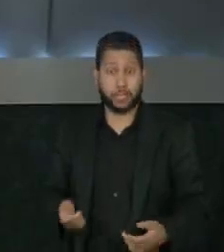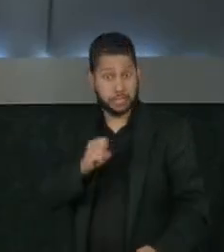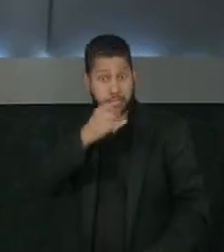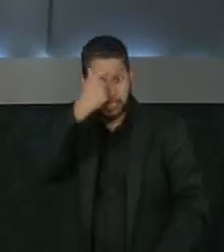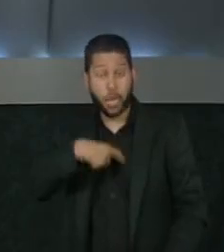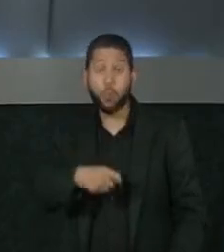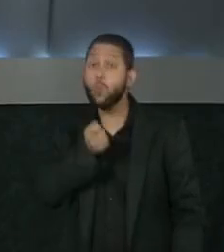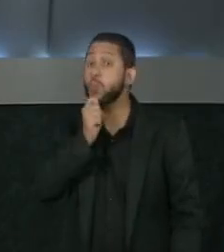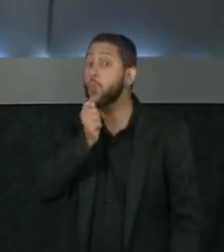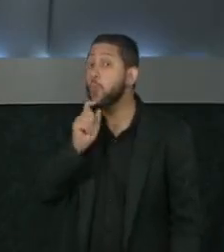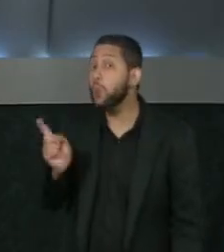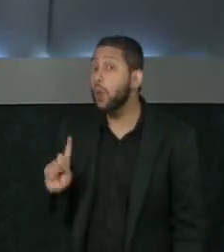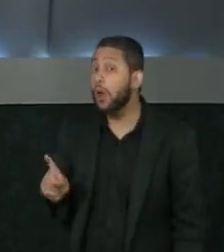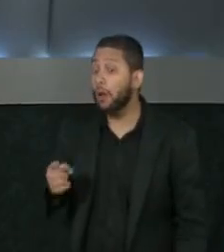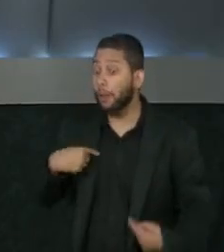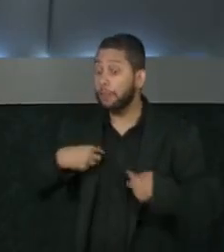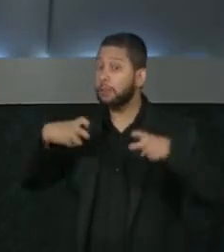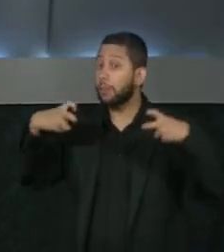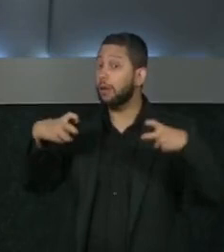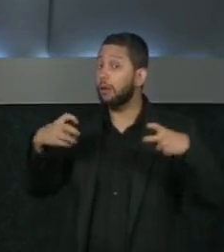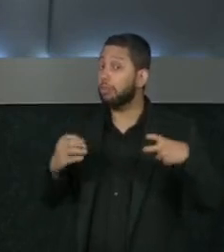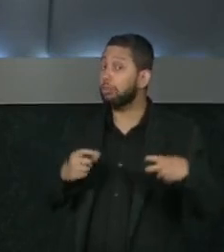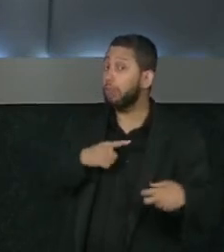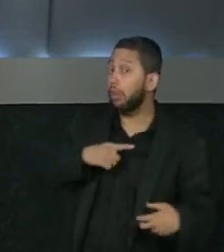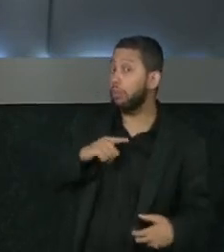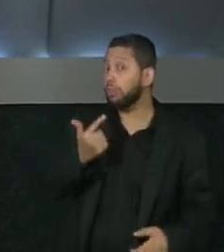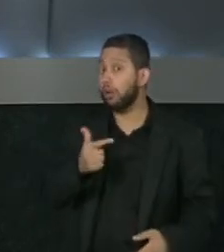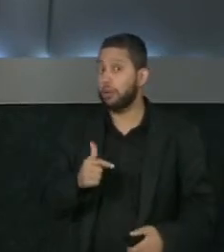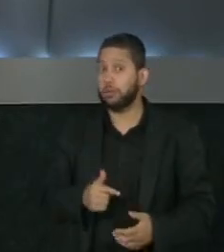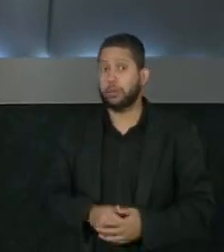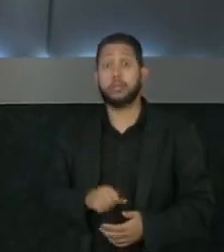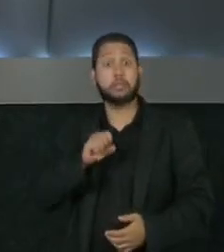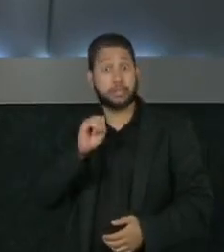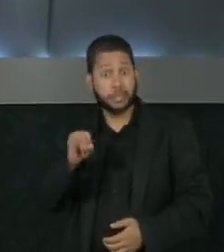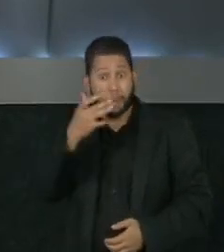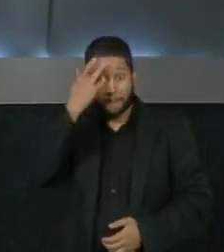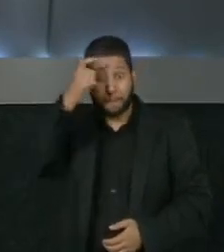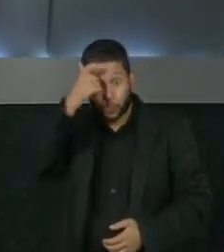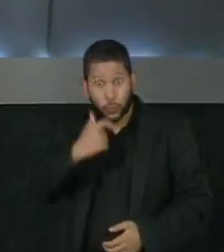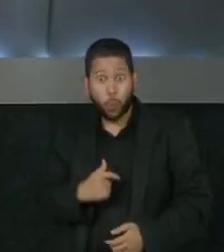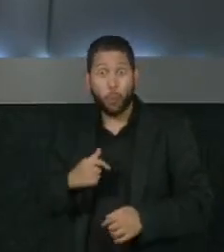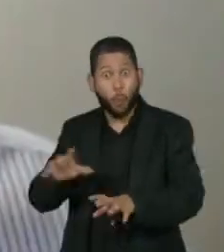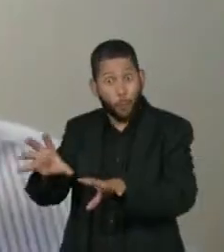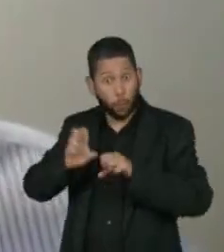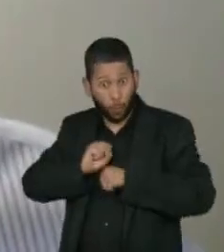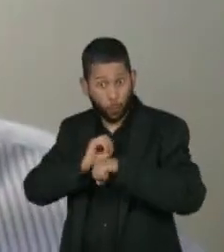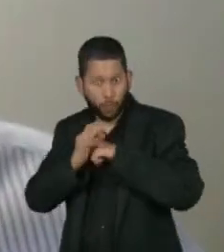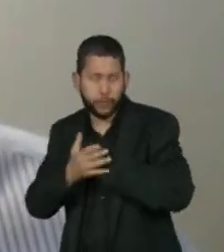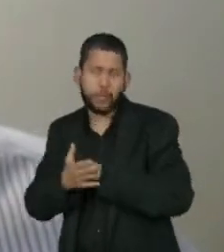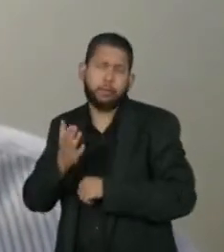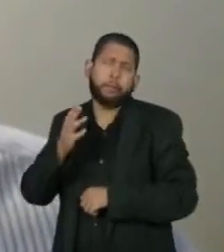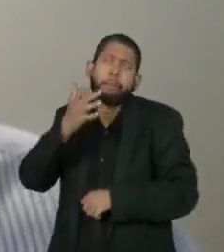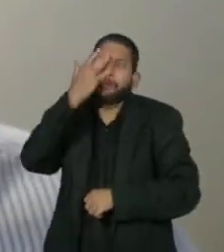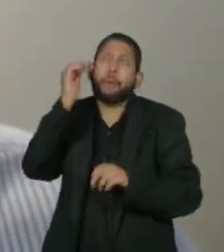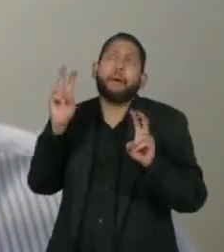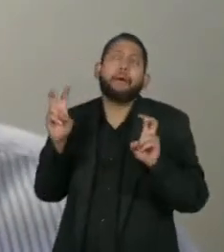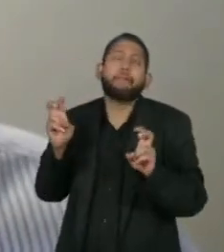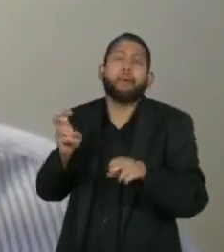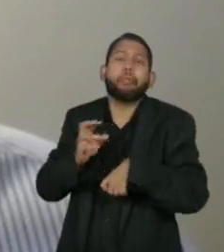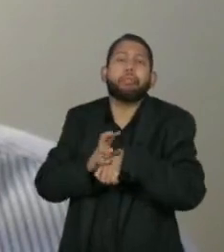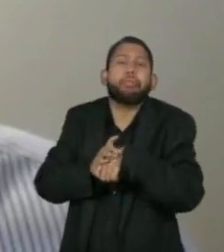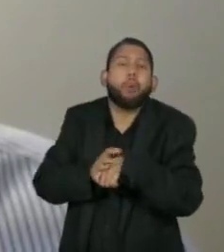é, tentar identificar, e principalmente quem teve COVID, mesmo formas leves, o estudo